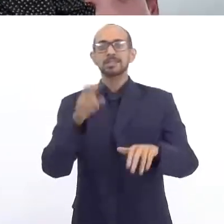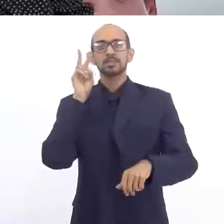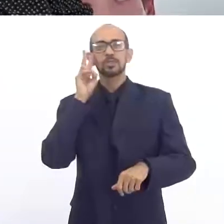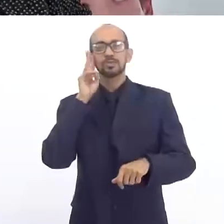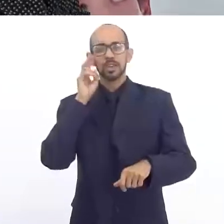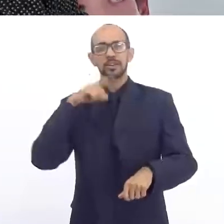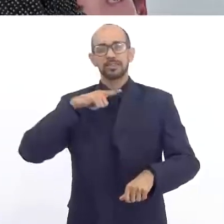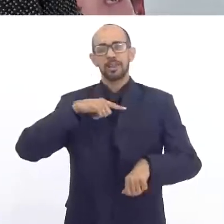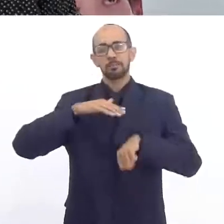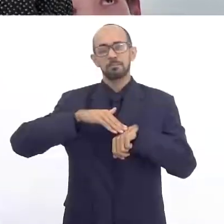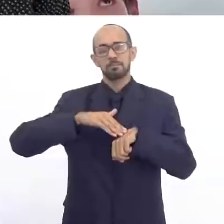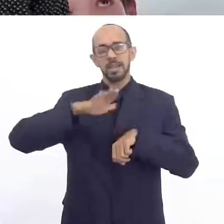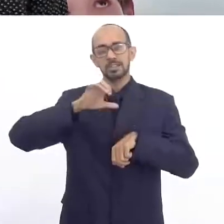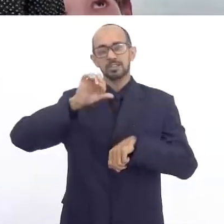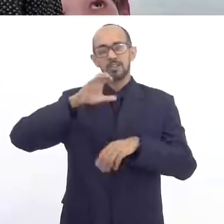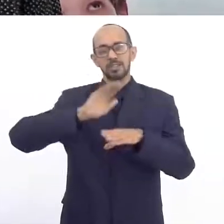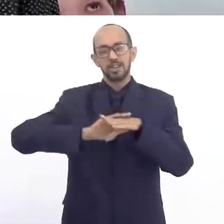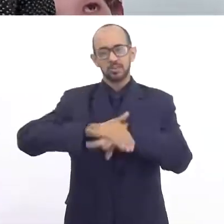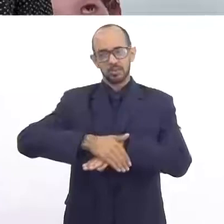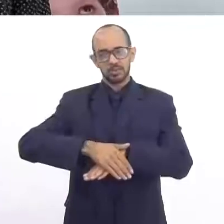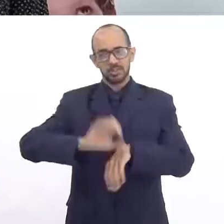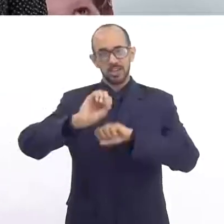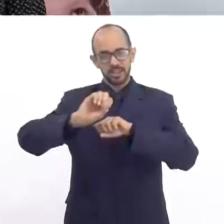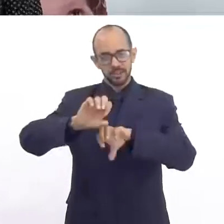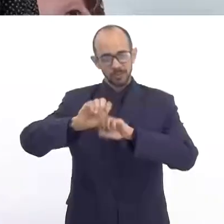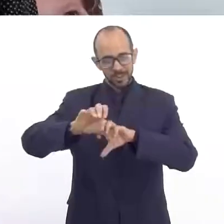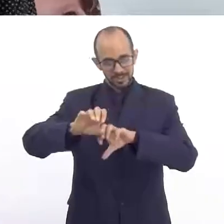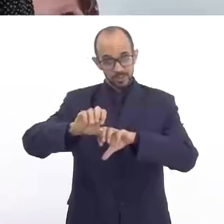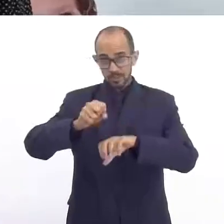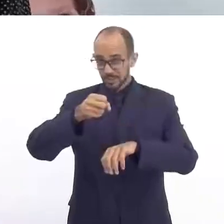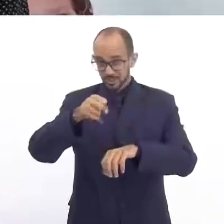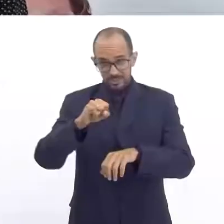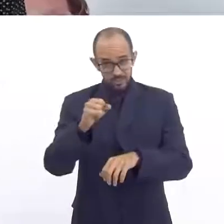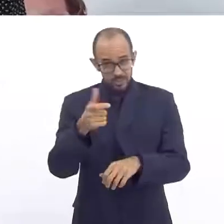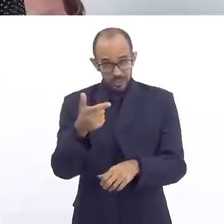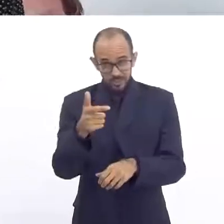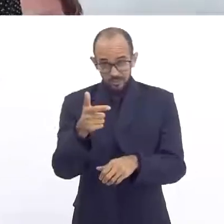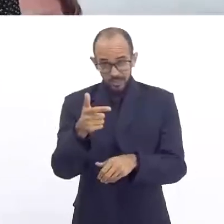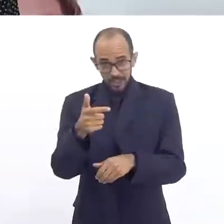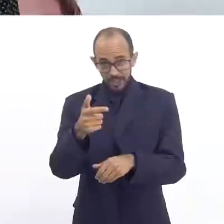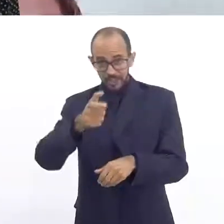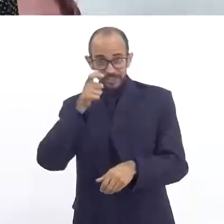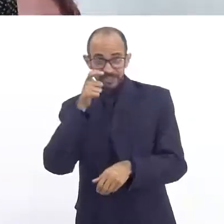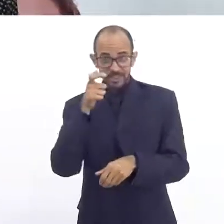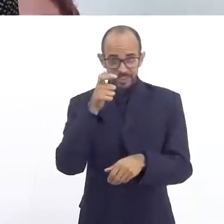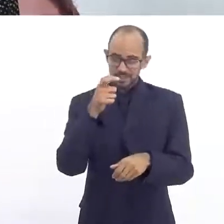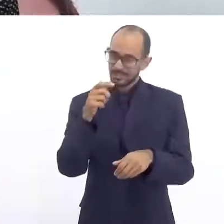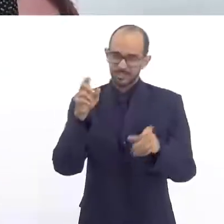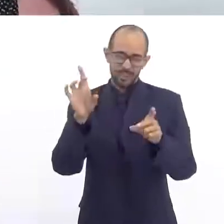tem muito mais às 9 horas da noite. Educação, se você não se